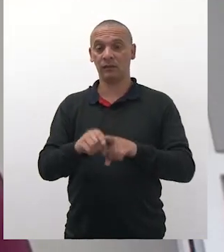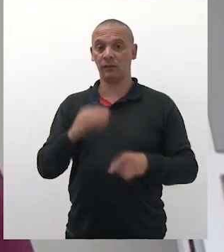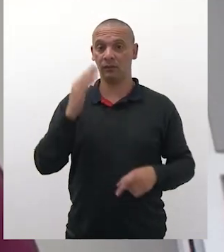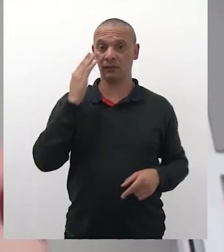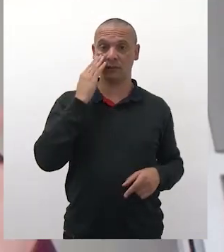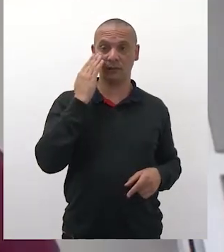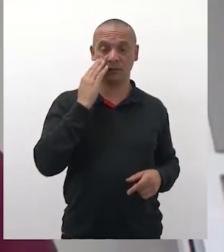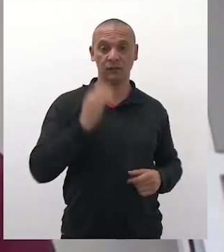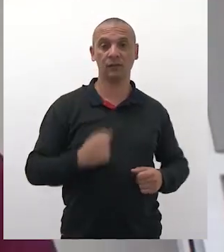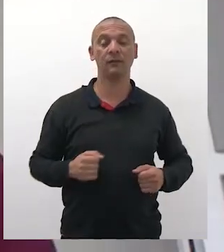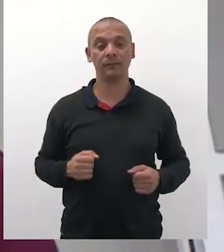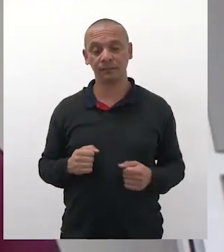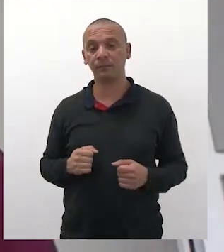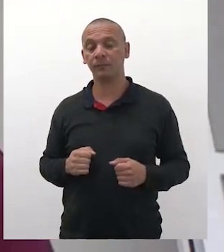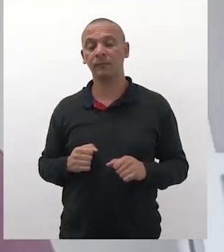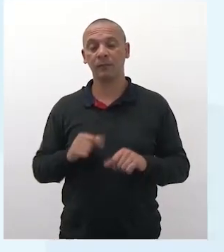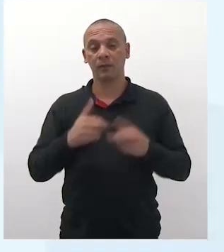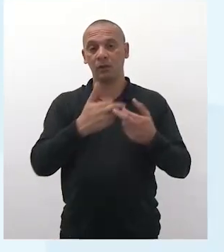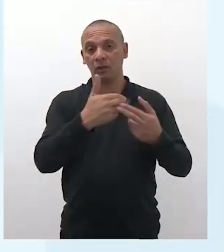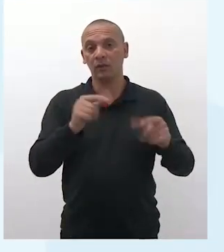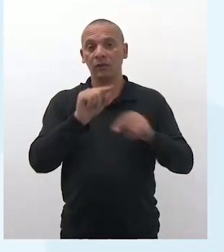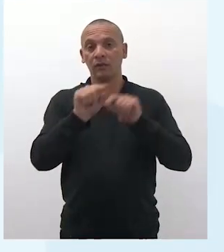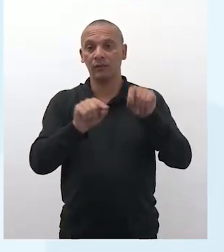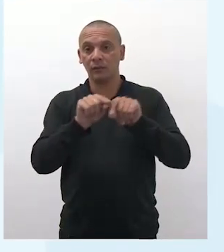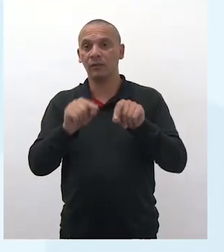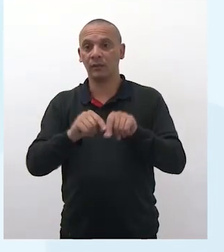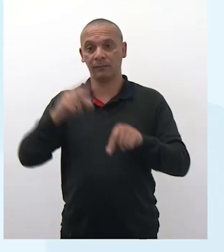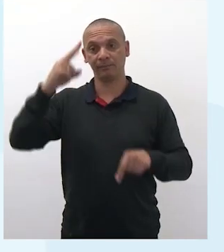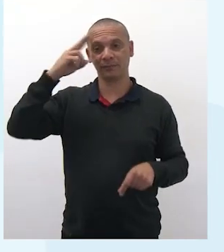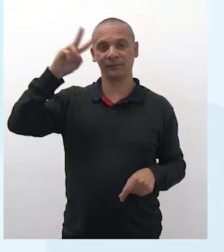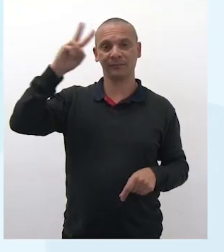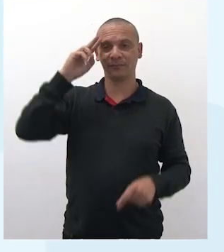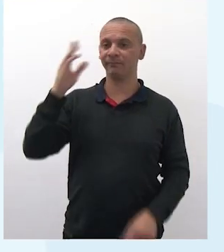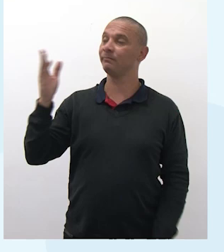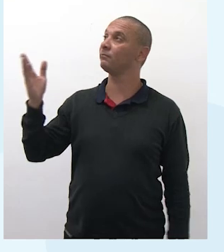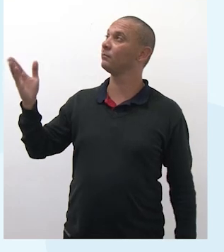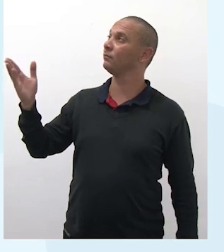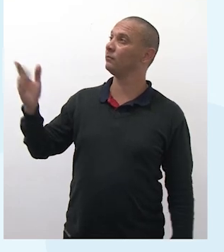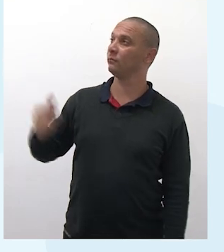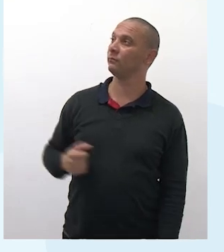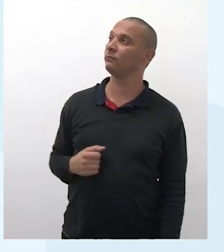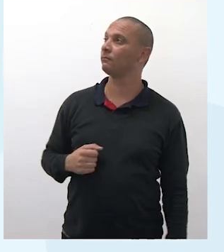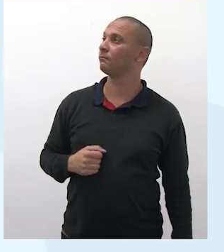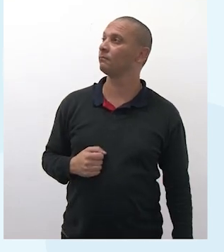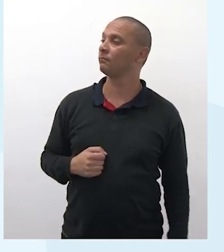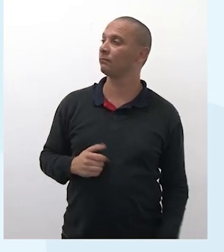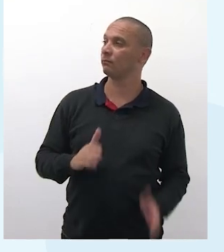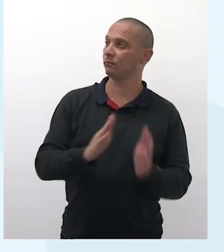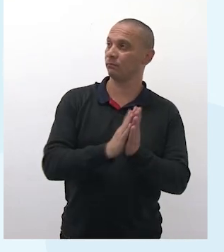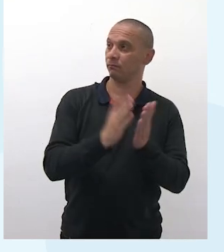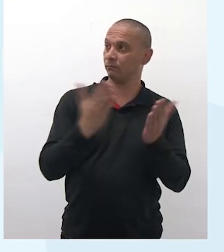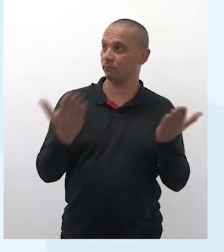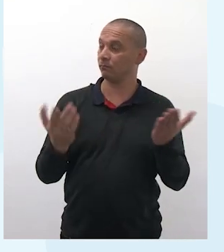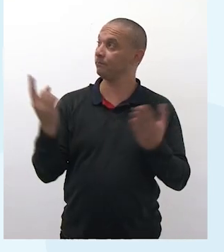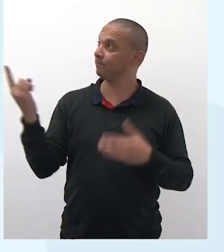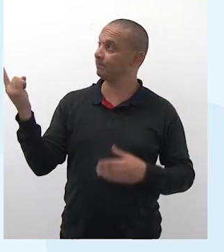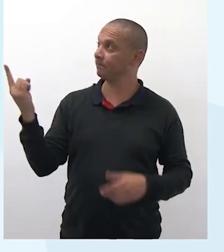escola. São álbuns de recordações. Olha, veja aqui no slide.